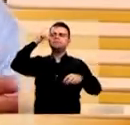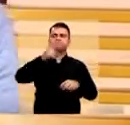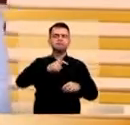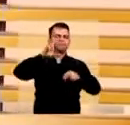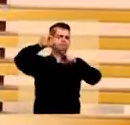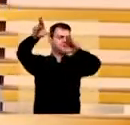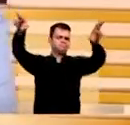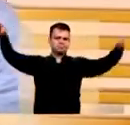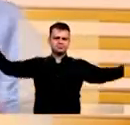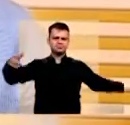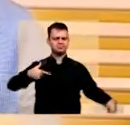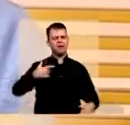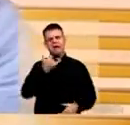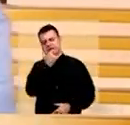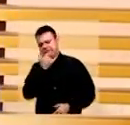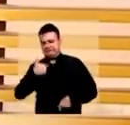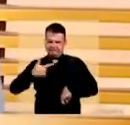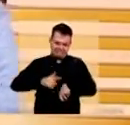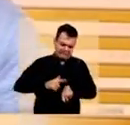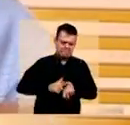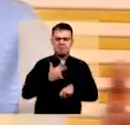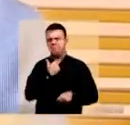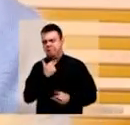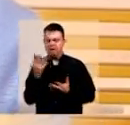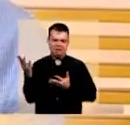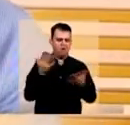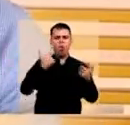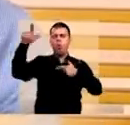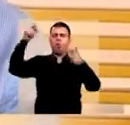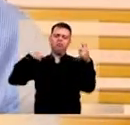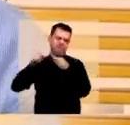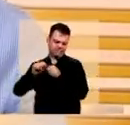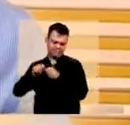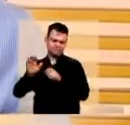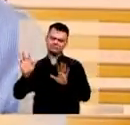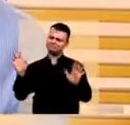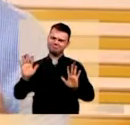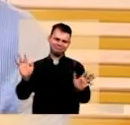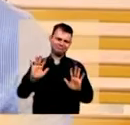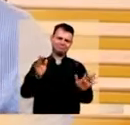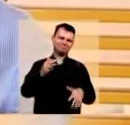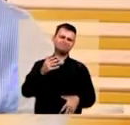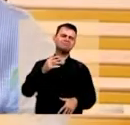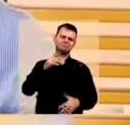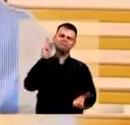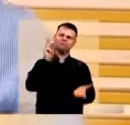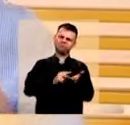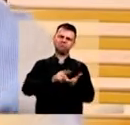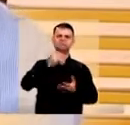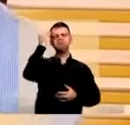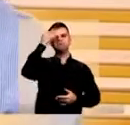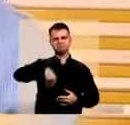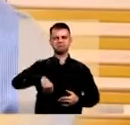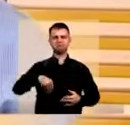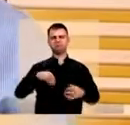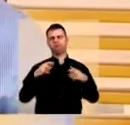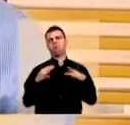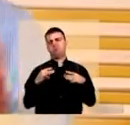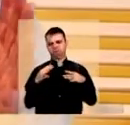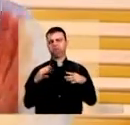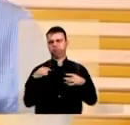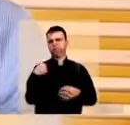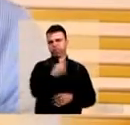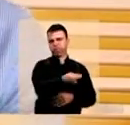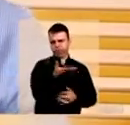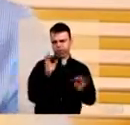essa desculpa de que não tem tempo, que outras coisas para fazer, é realmente, às vezes, uma preguiça e uma acomodação. É